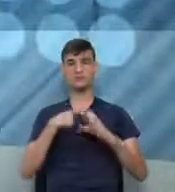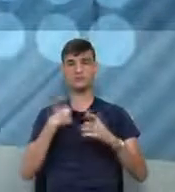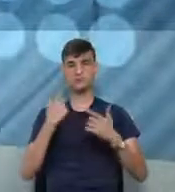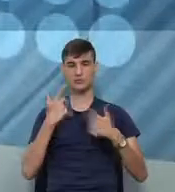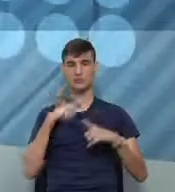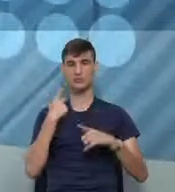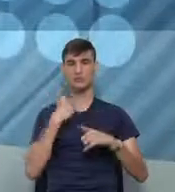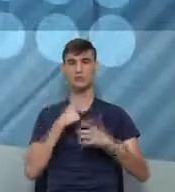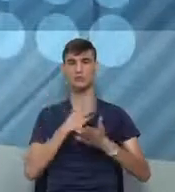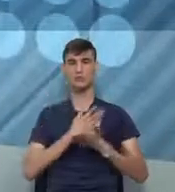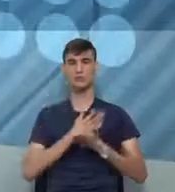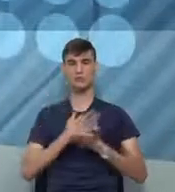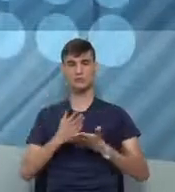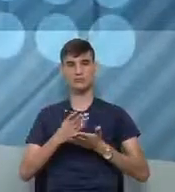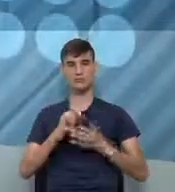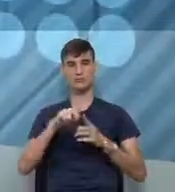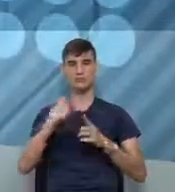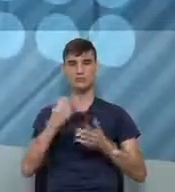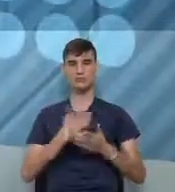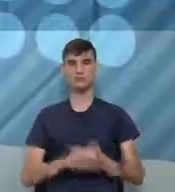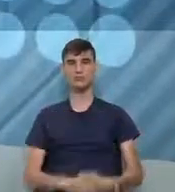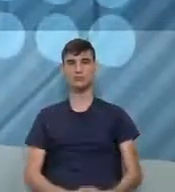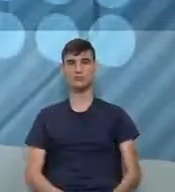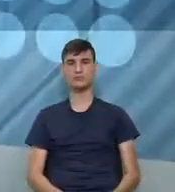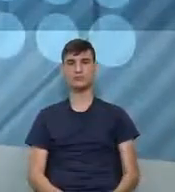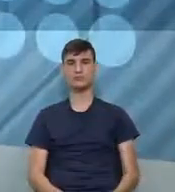novamente para que a gente possa iniciar o nosso próximo bloco.